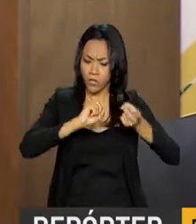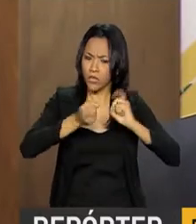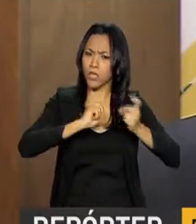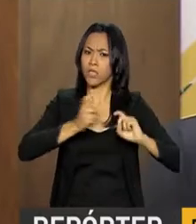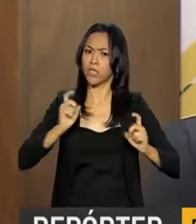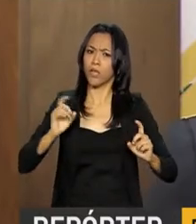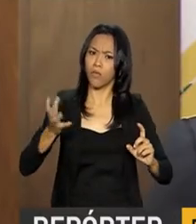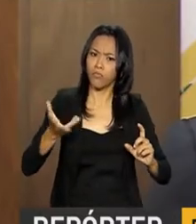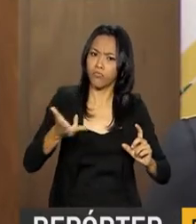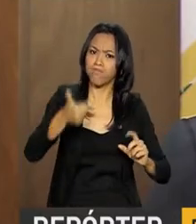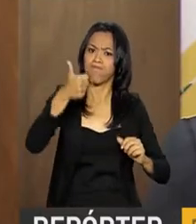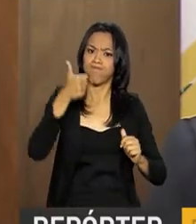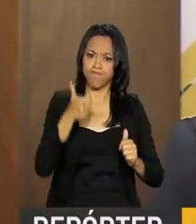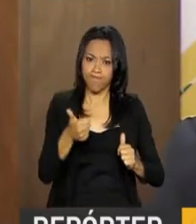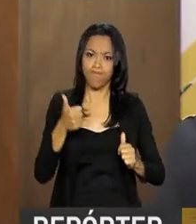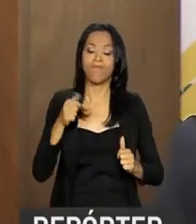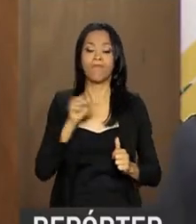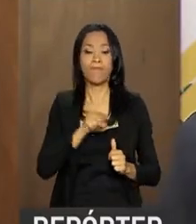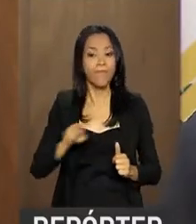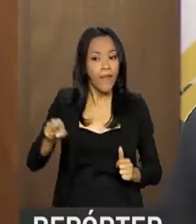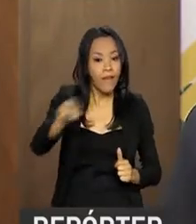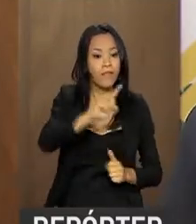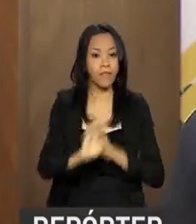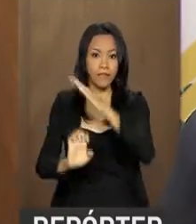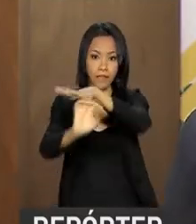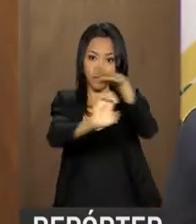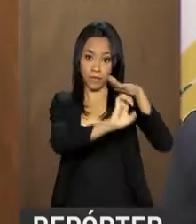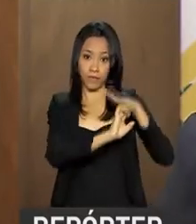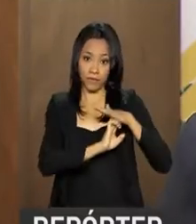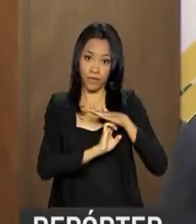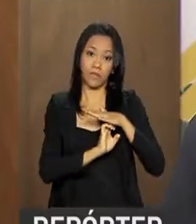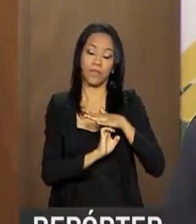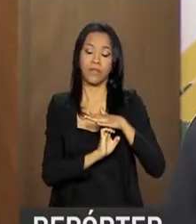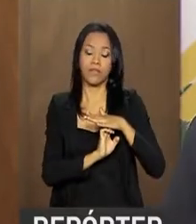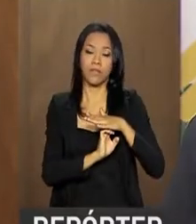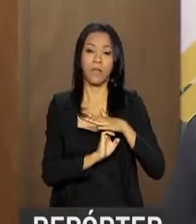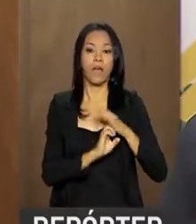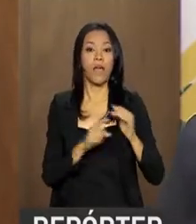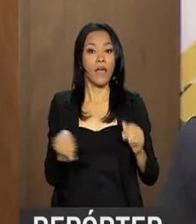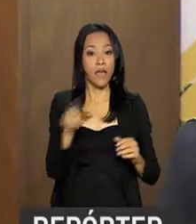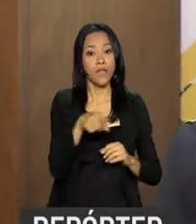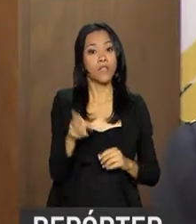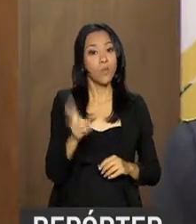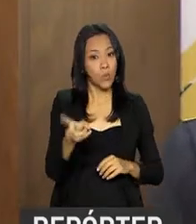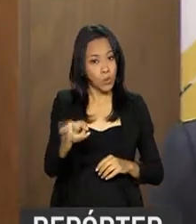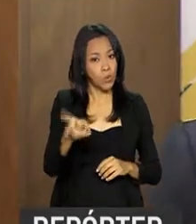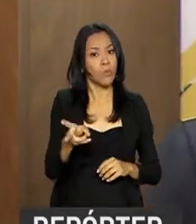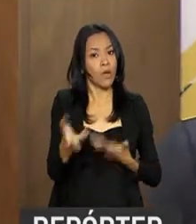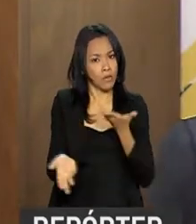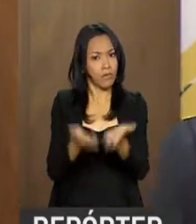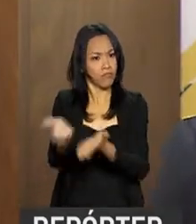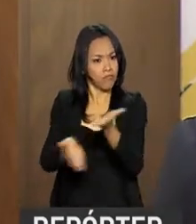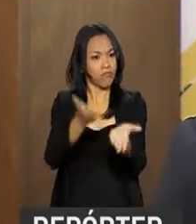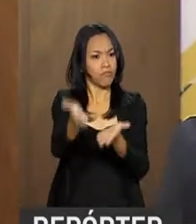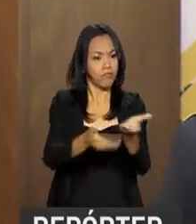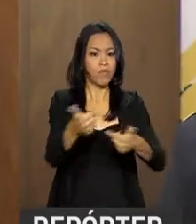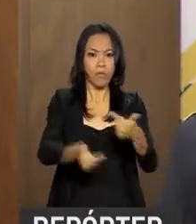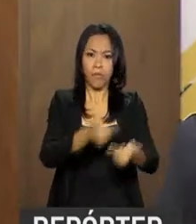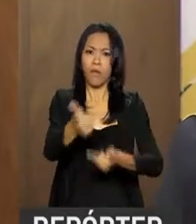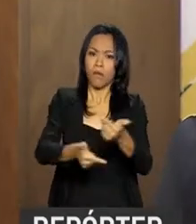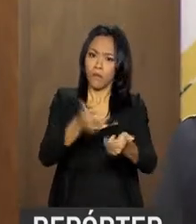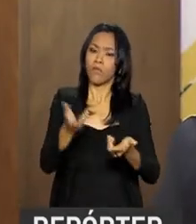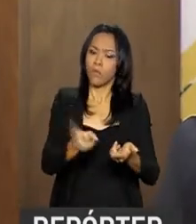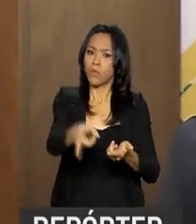das empresas estatais ou seja elas continuarem mantendo seu serviço depende dessa redução de custo